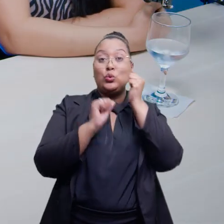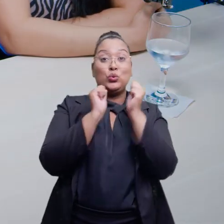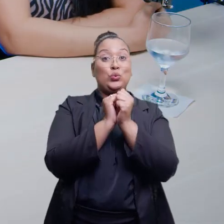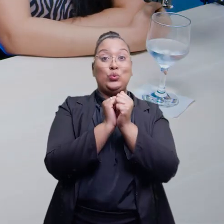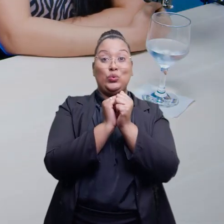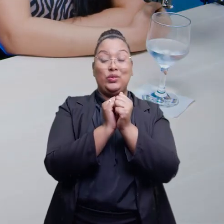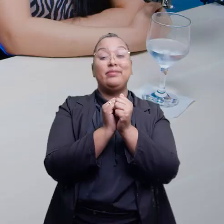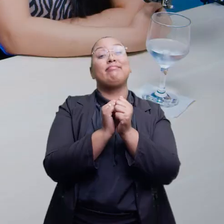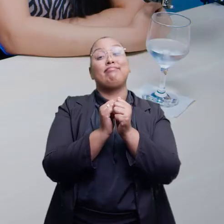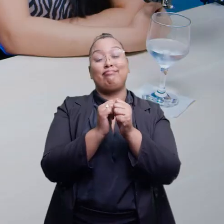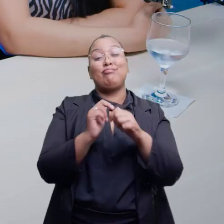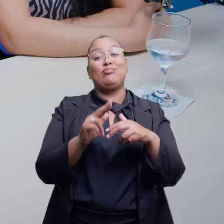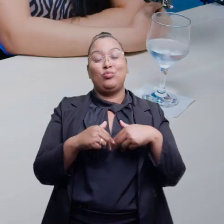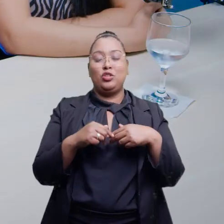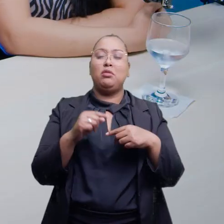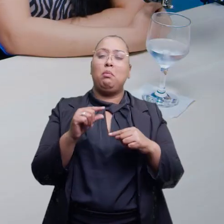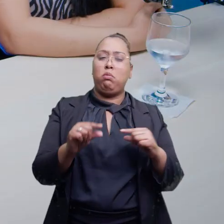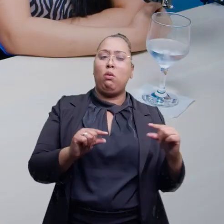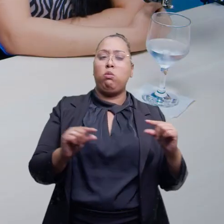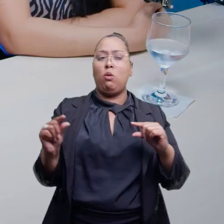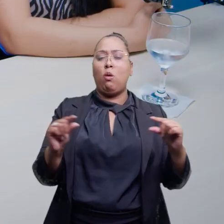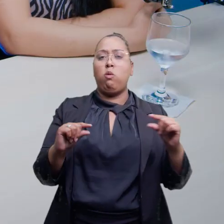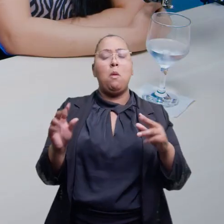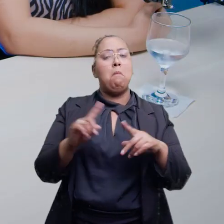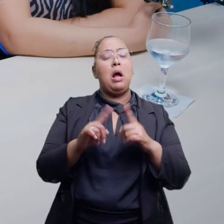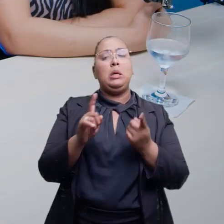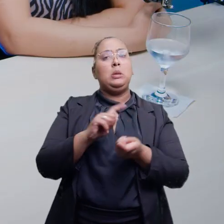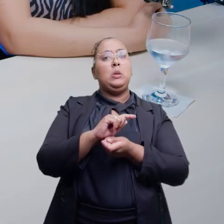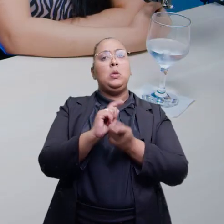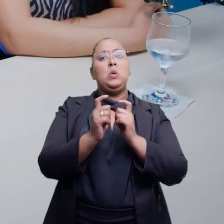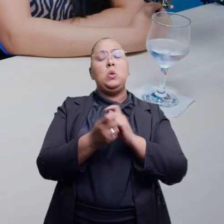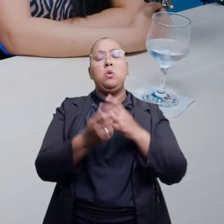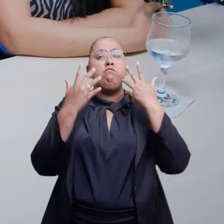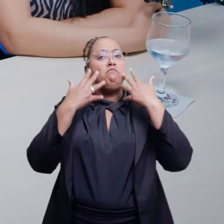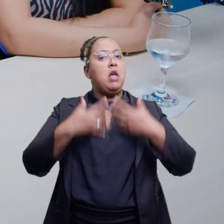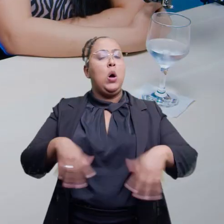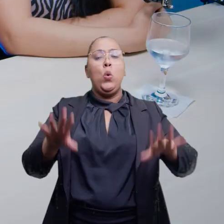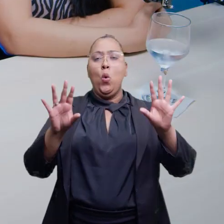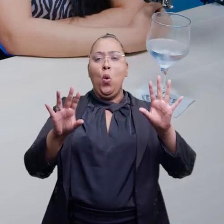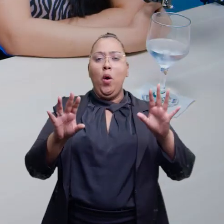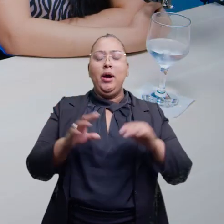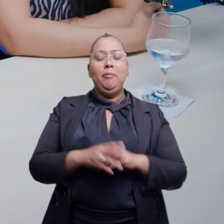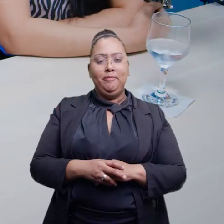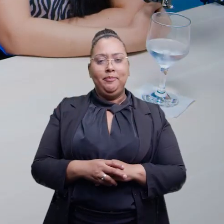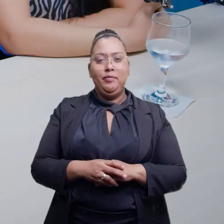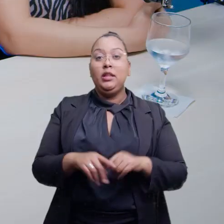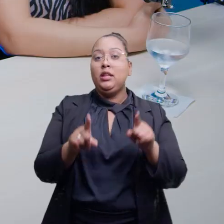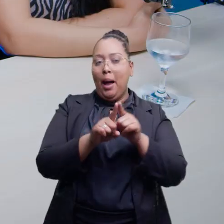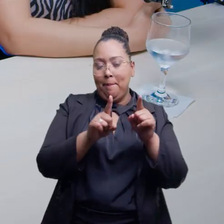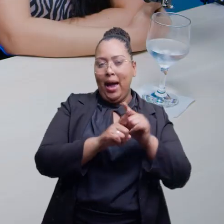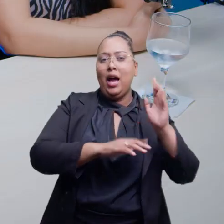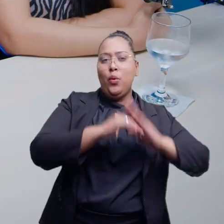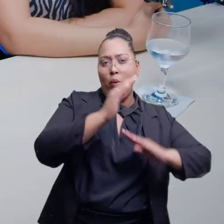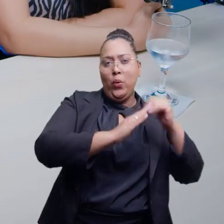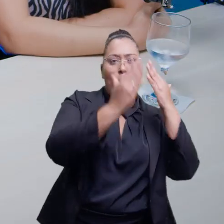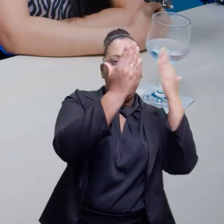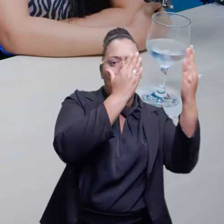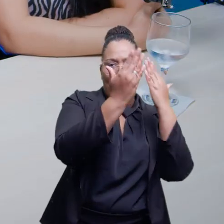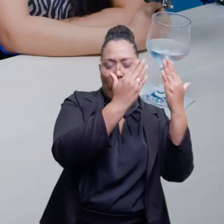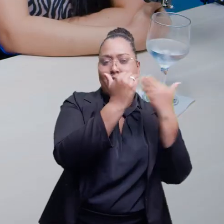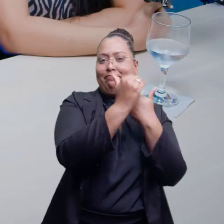uma do lado da outra, então foi bem aos pouquinhos, mas foi uma adaptação bem tranquila. Em contrapartida, nessa época, tinha um